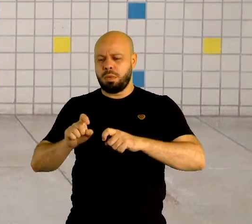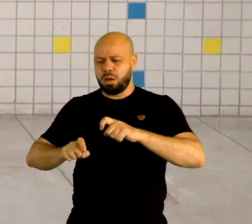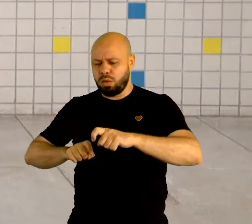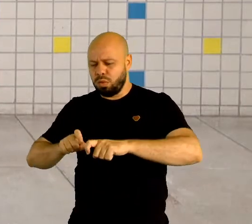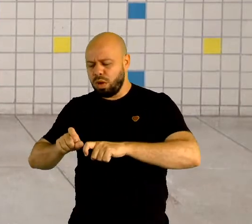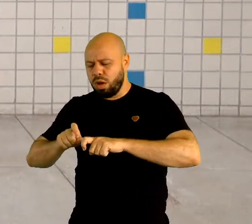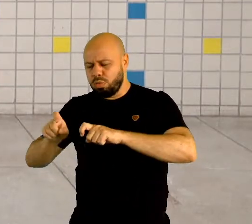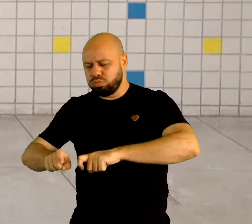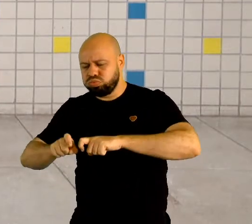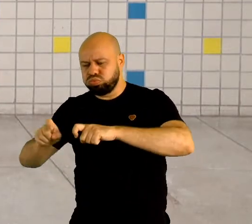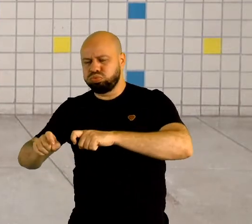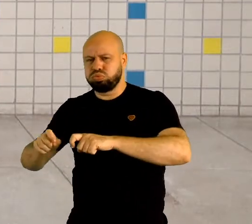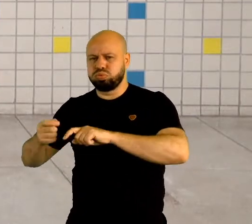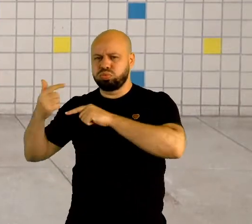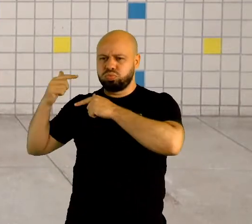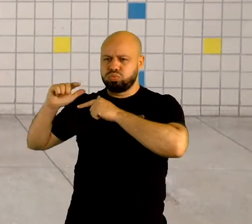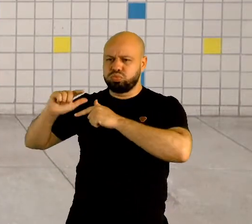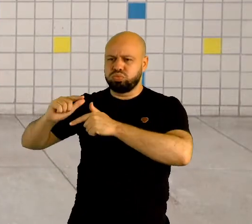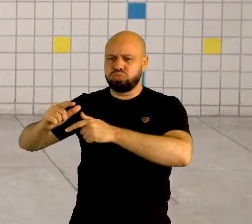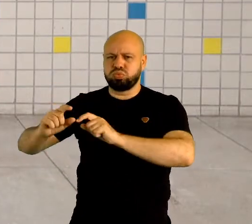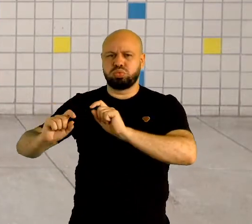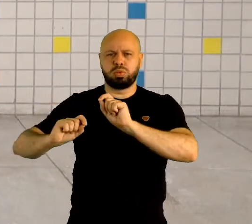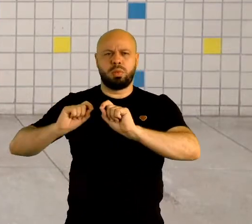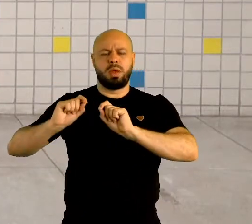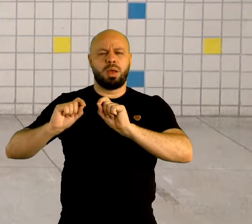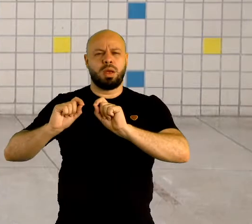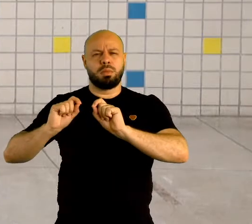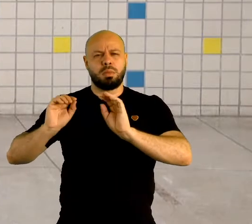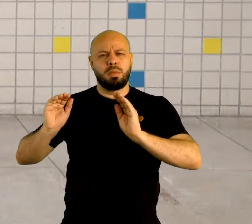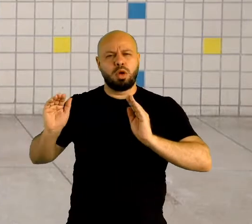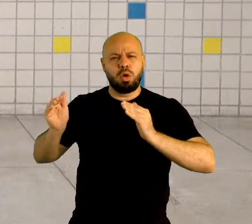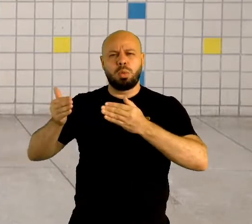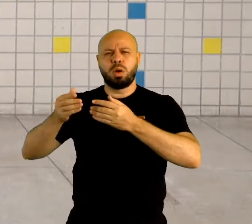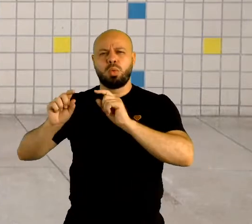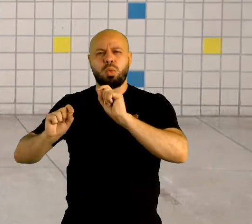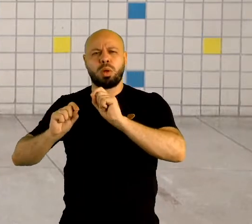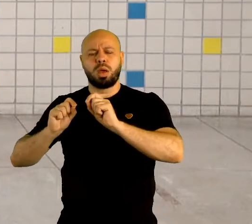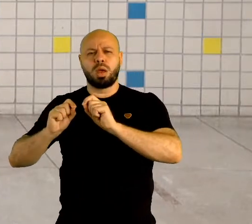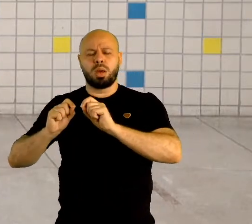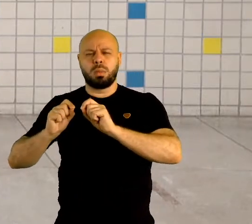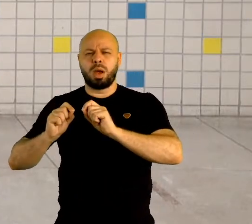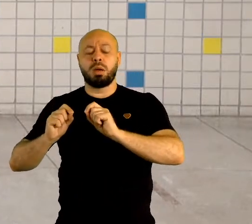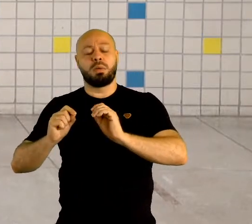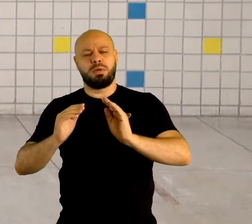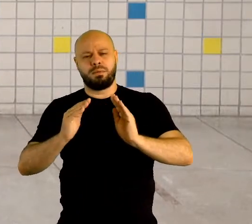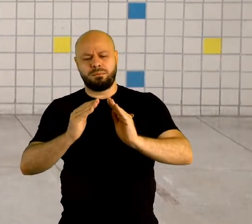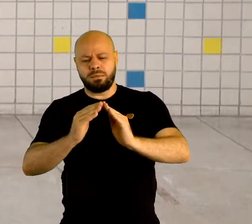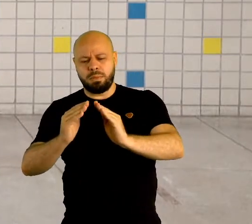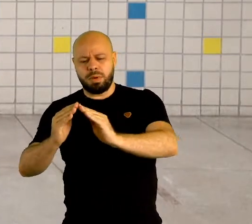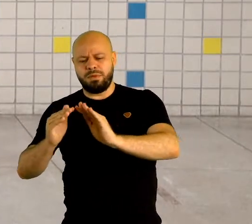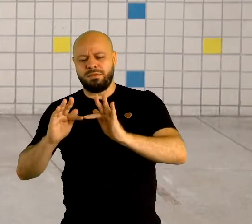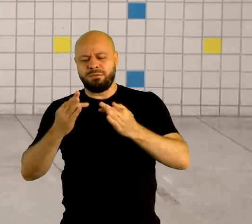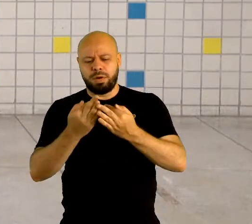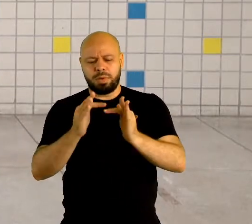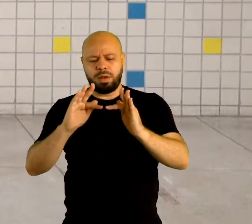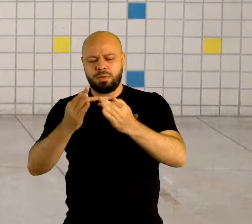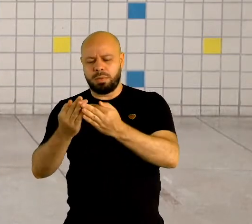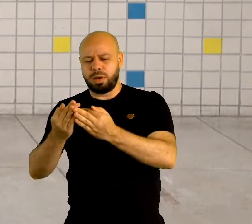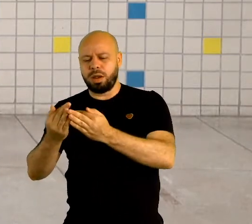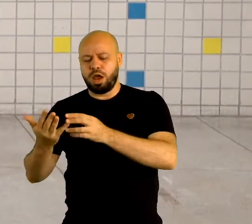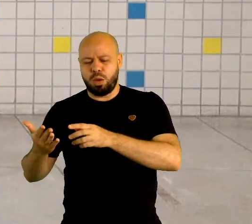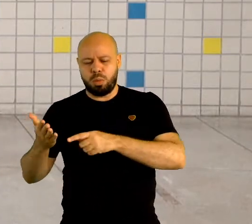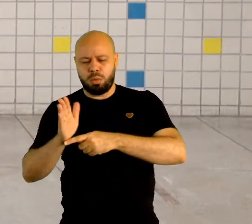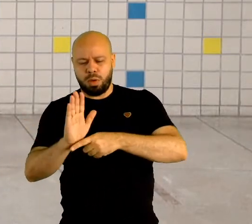a agricultura voltada para o sustento de núcleos familiares, tá bom? Esses